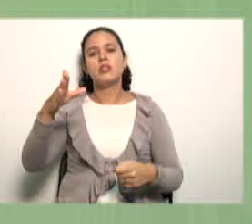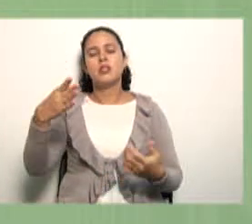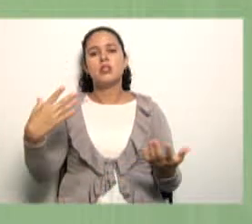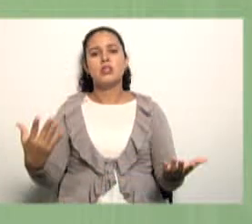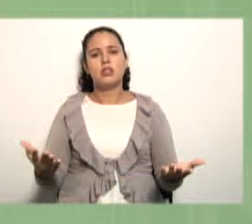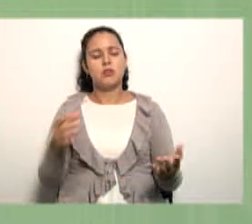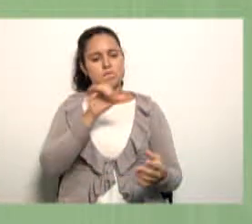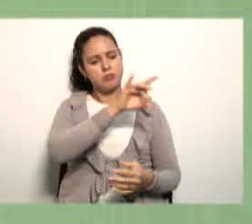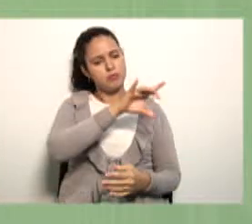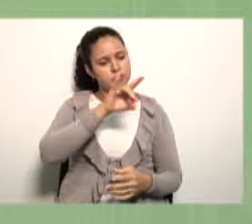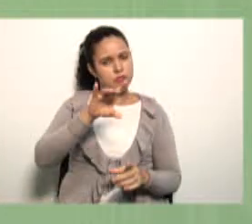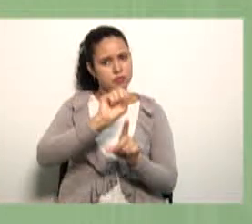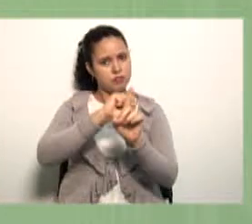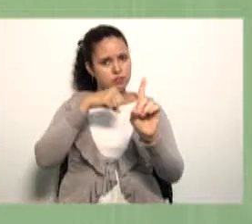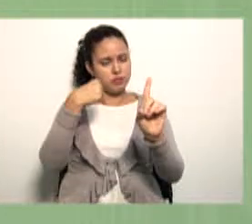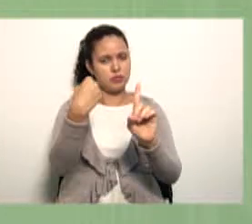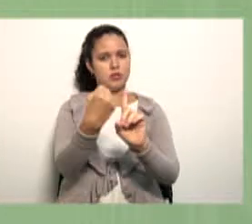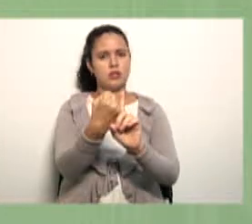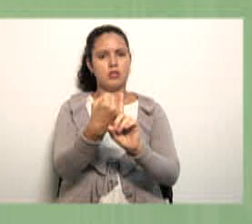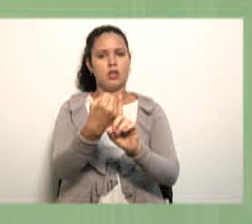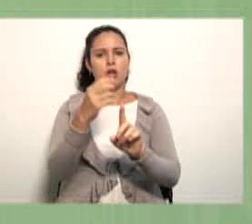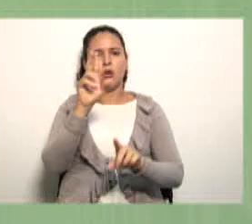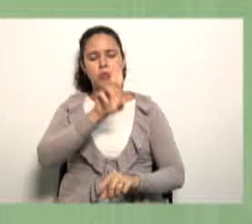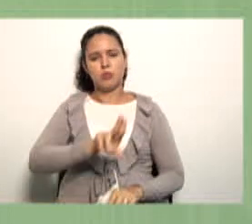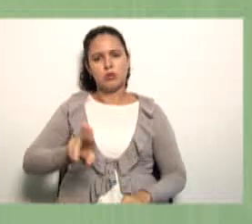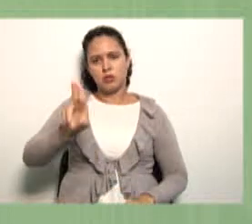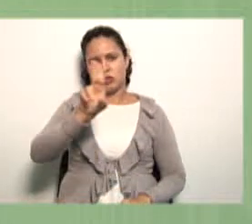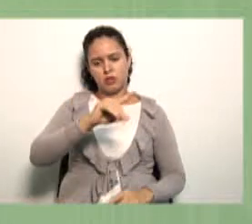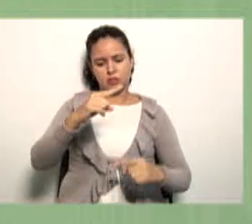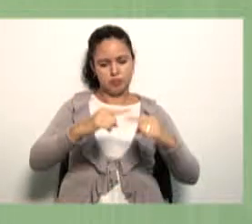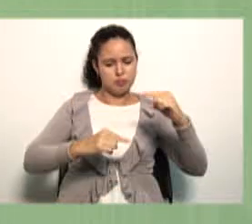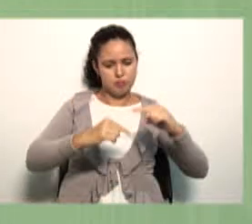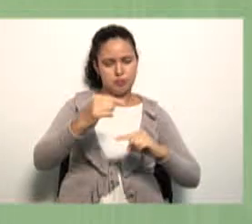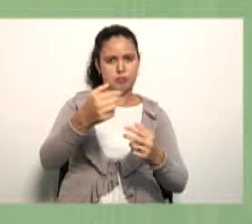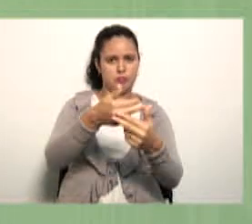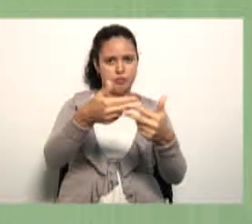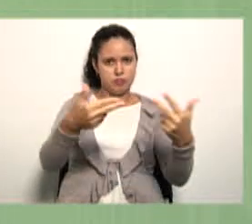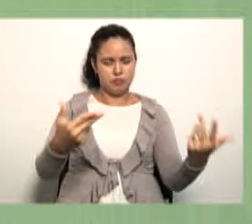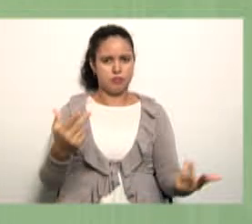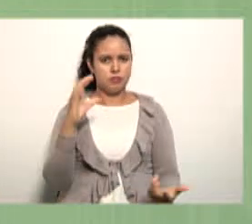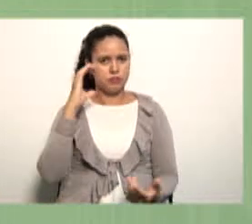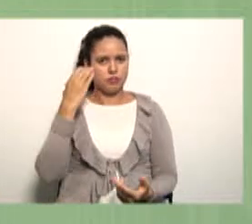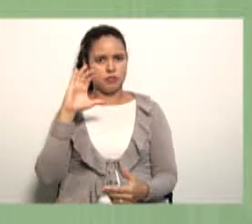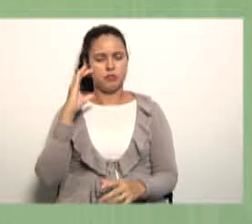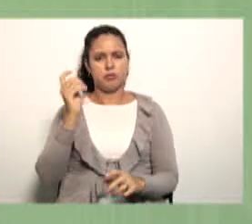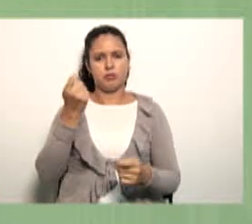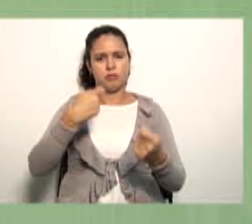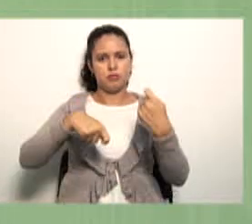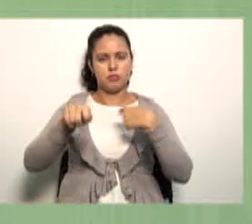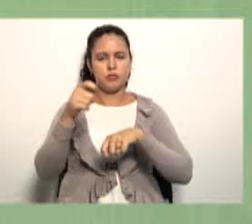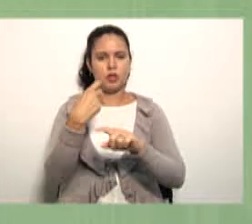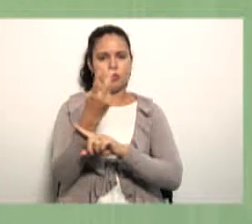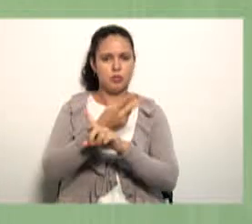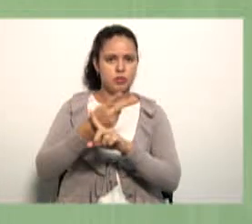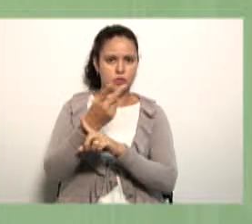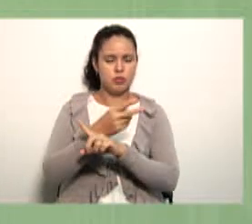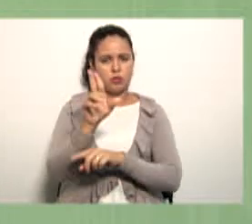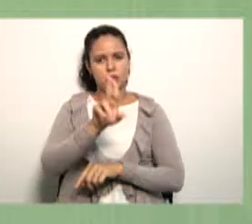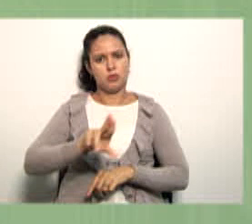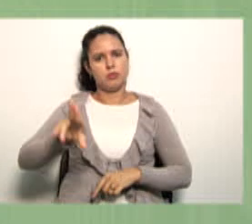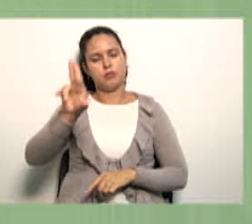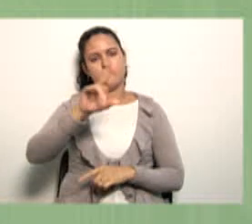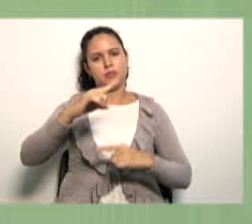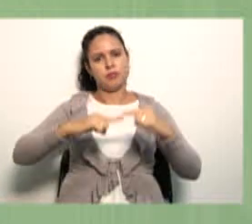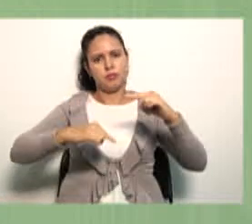cada sociedade, por meio do uso dos instrumentos fornecidos pela ciência econômica, procura usar os